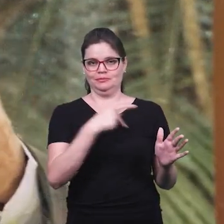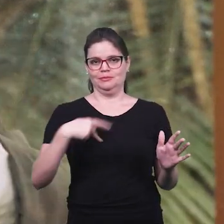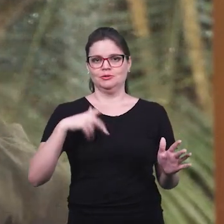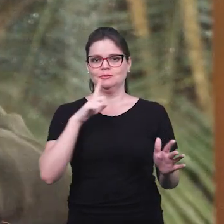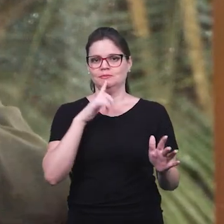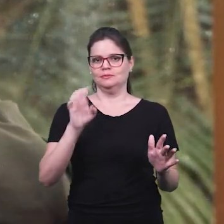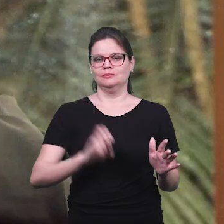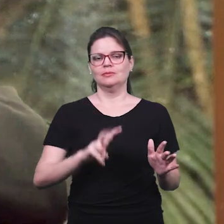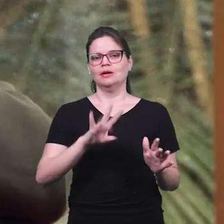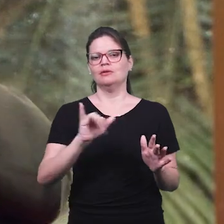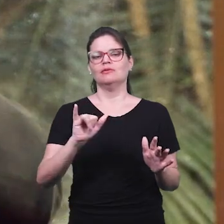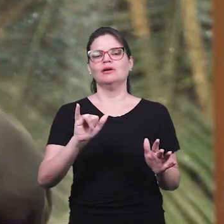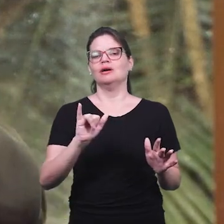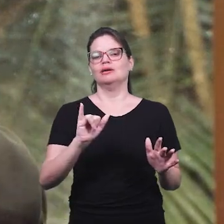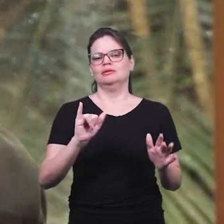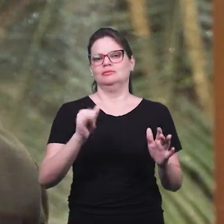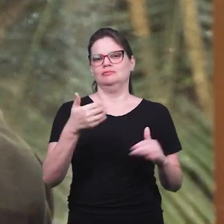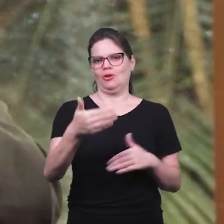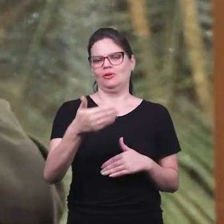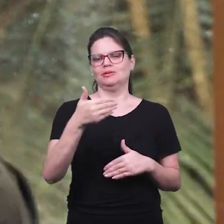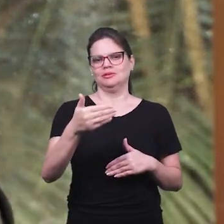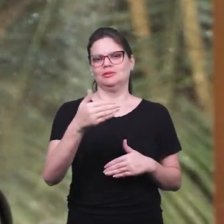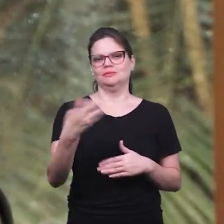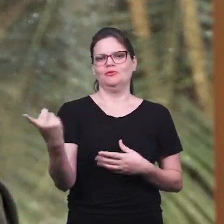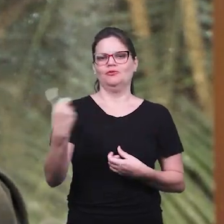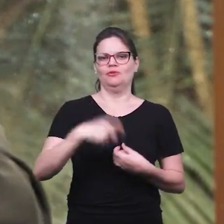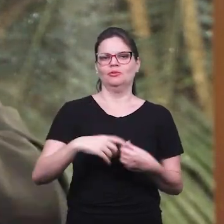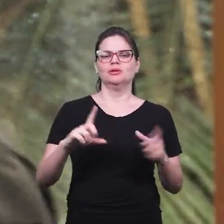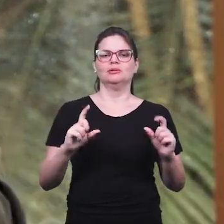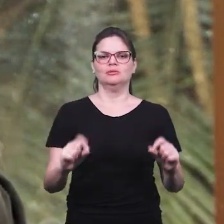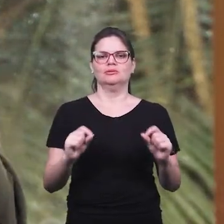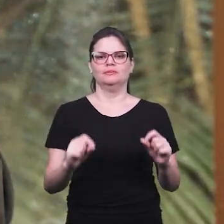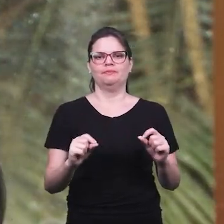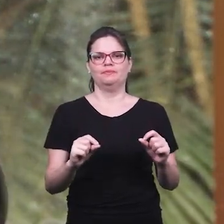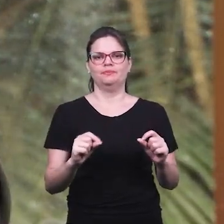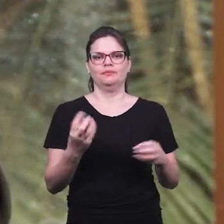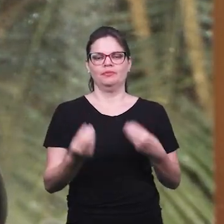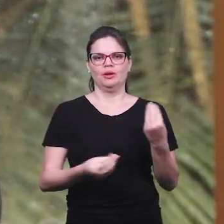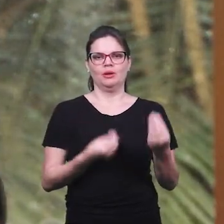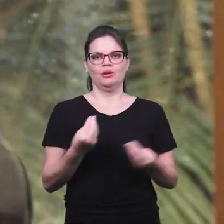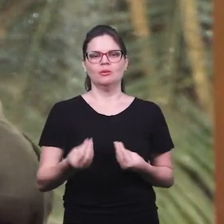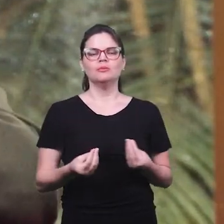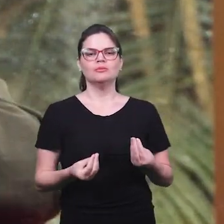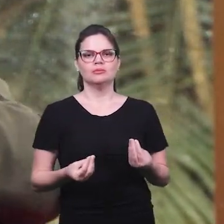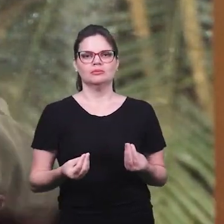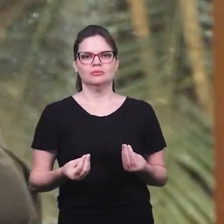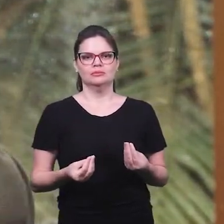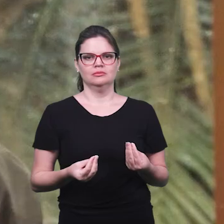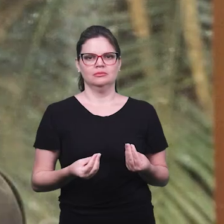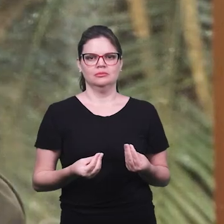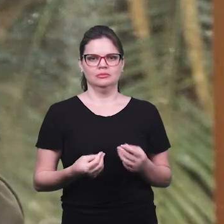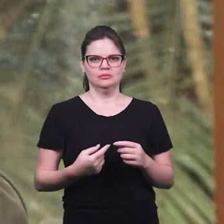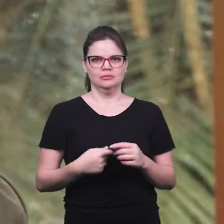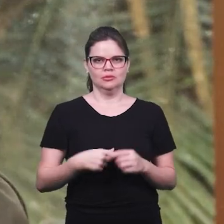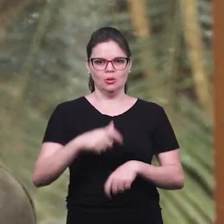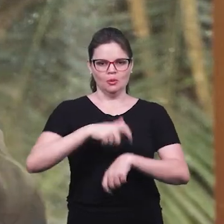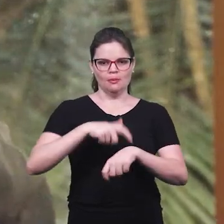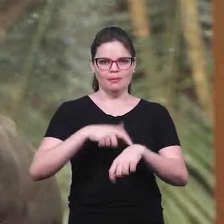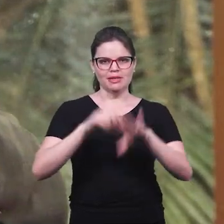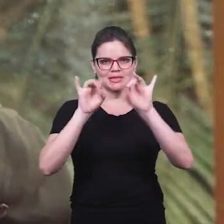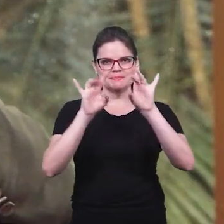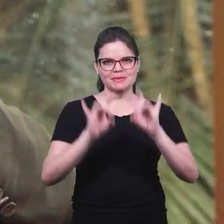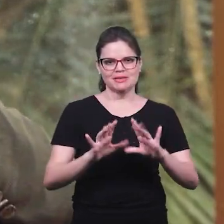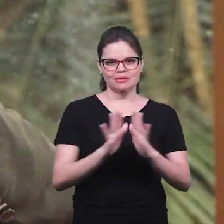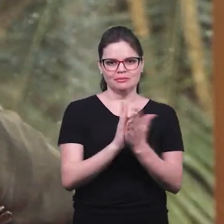falou em nós retornarmos para agora pousar num ponto da palavra